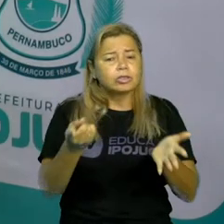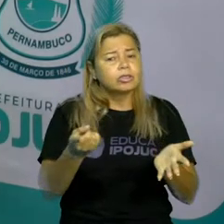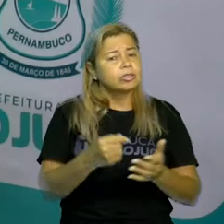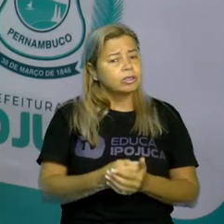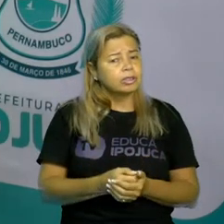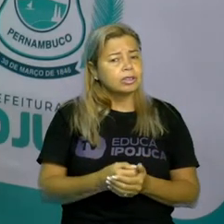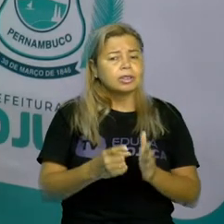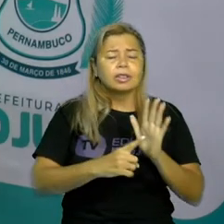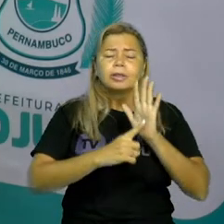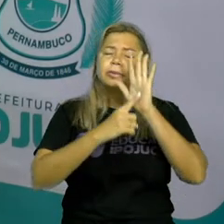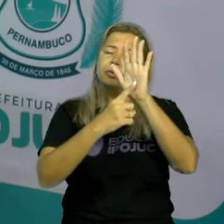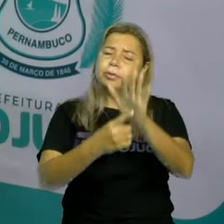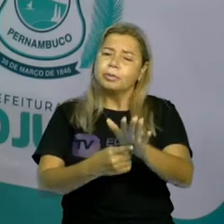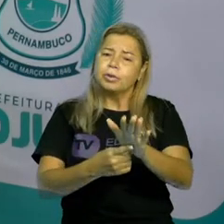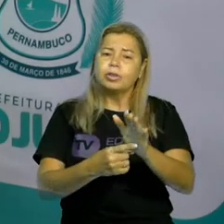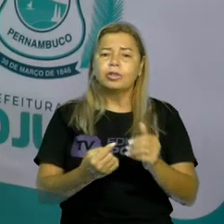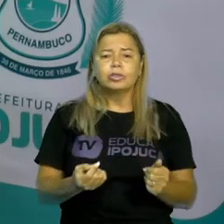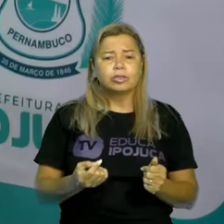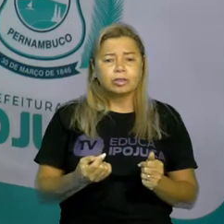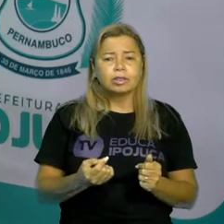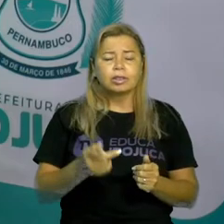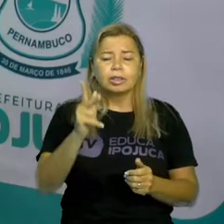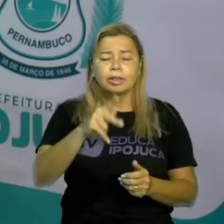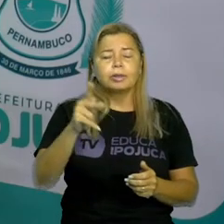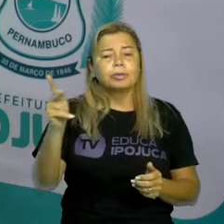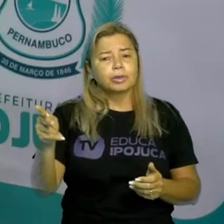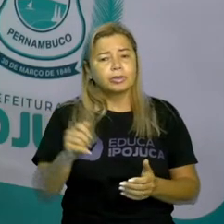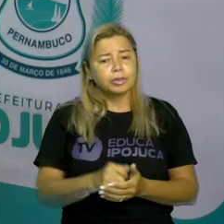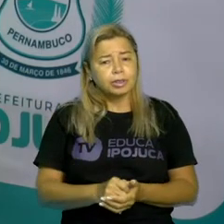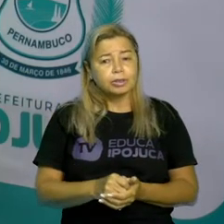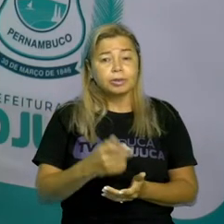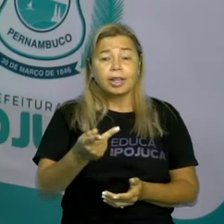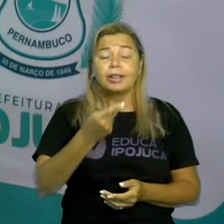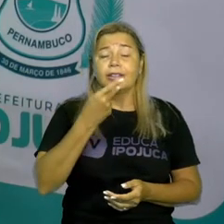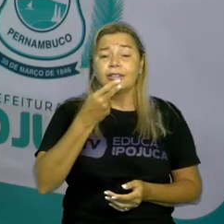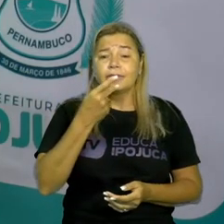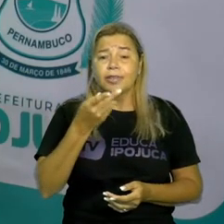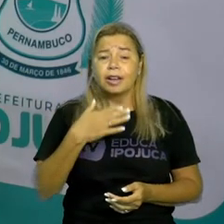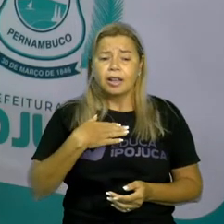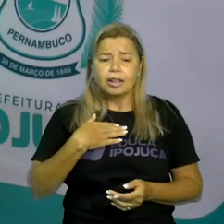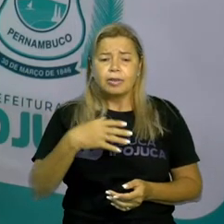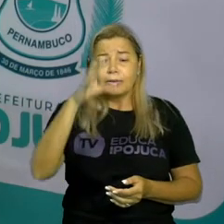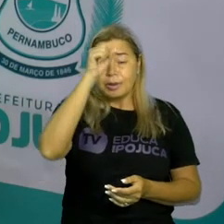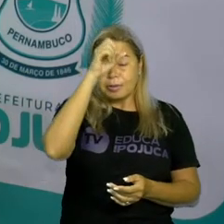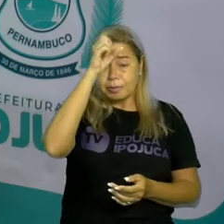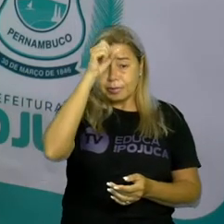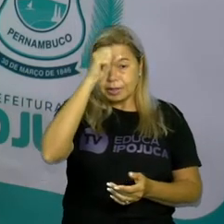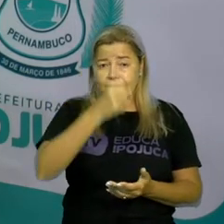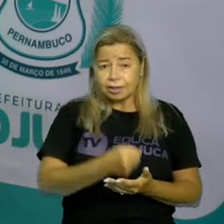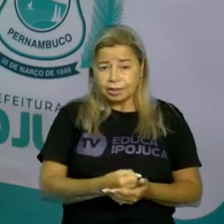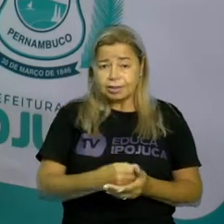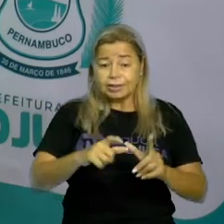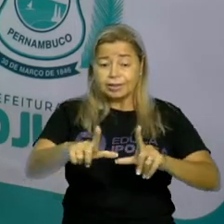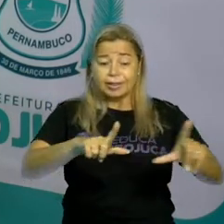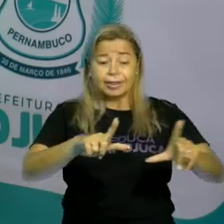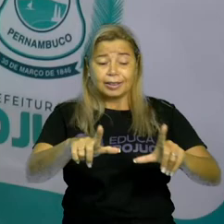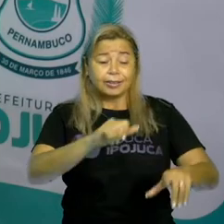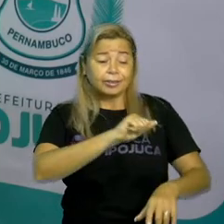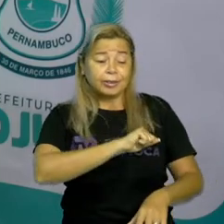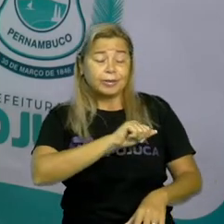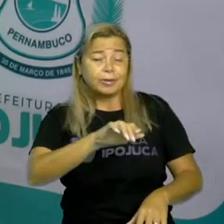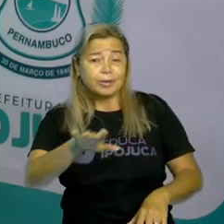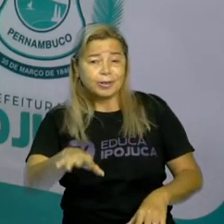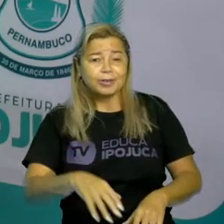online para sua professora nesses tia eu aprendi na TV Ipojuca e os números naturais é esse